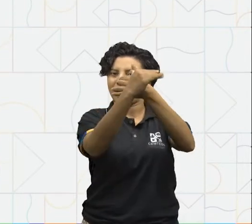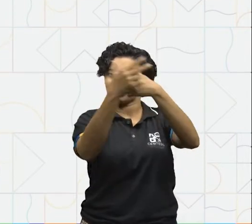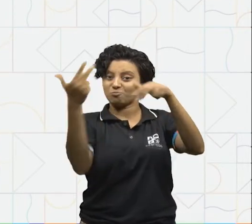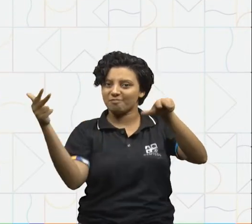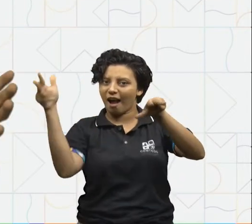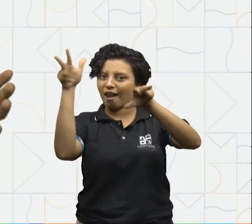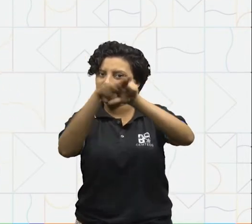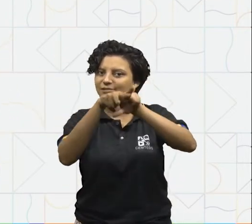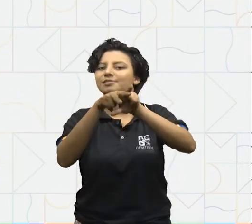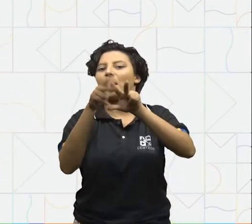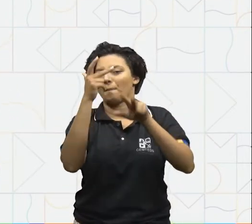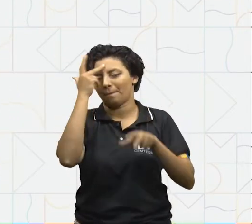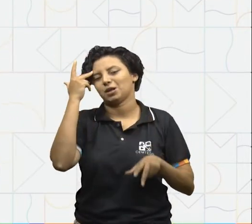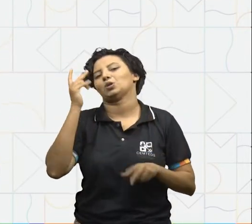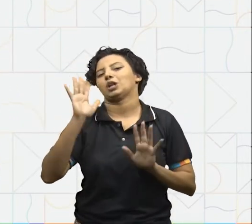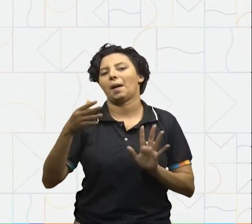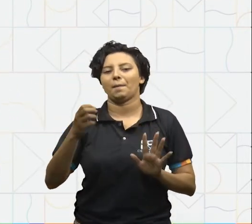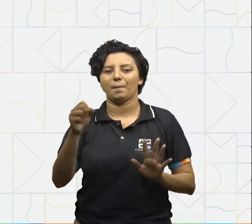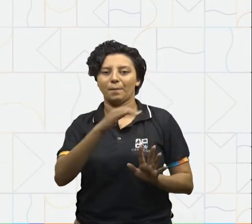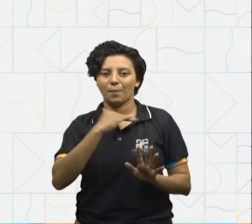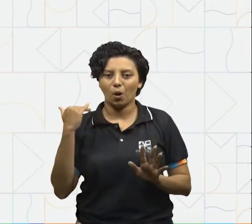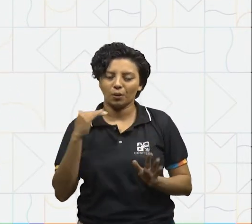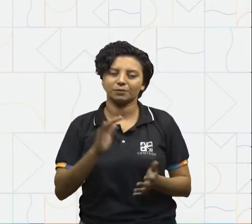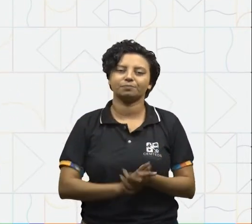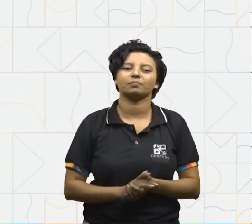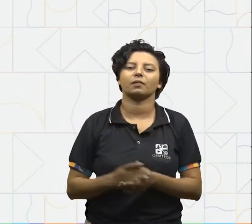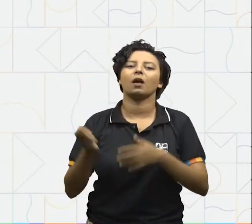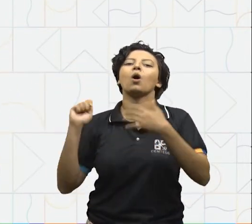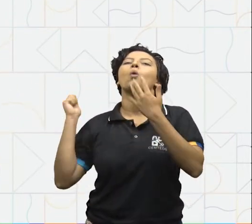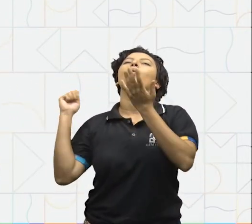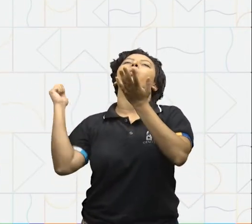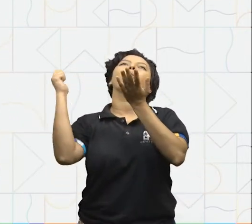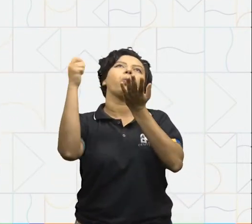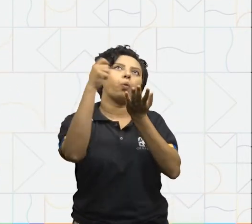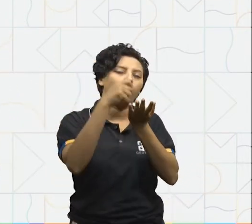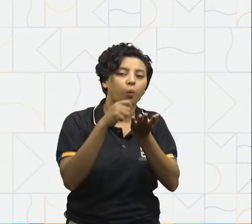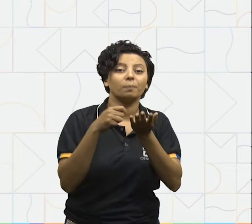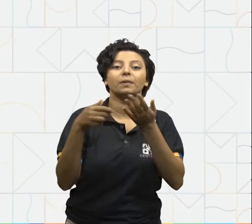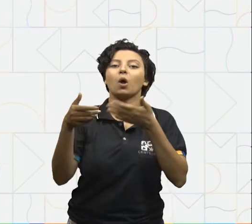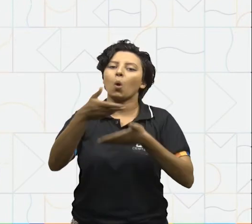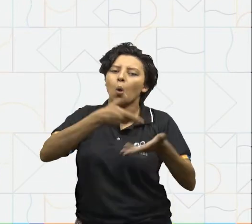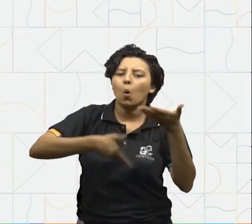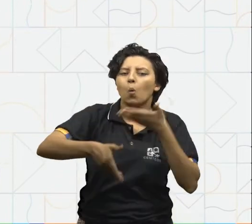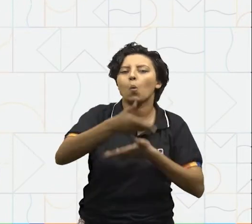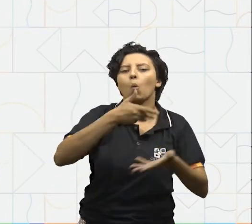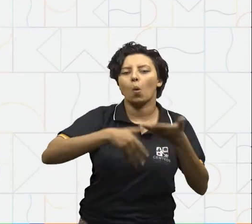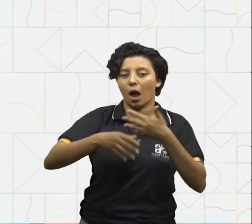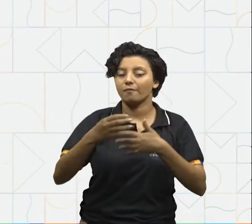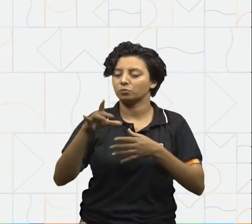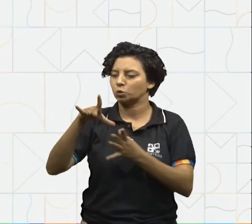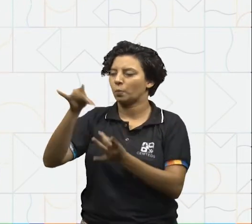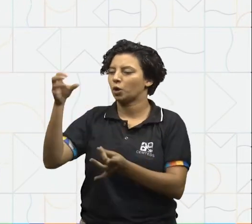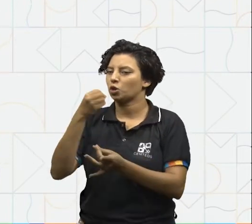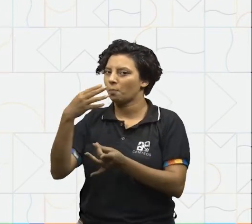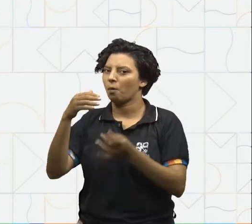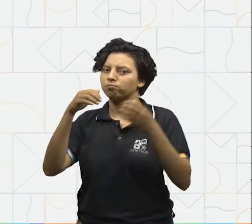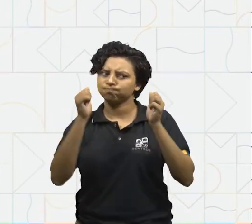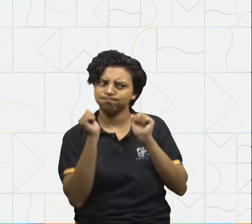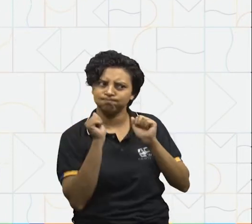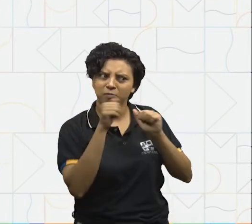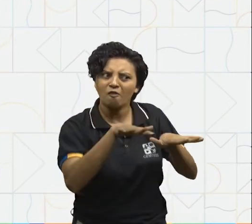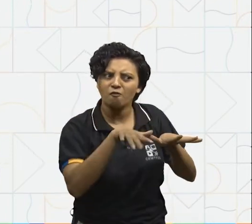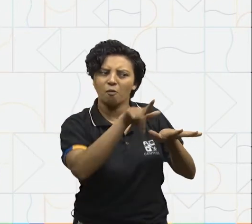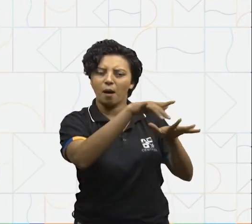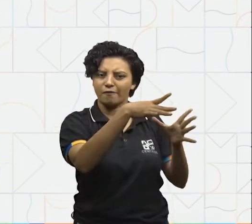notícias, aqueles que conversavam com os bons espíritos e afastavam os maus espíritos. Os pajés consagravam